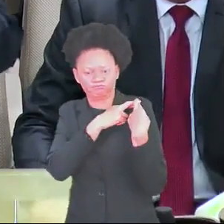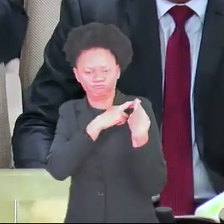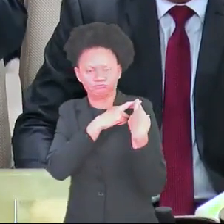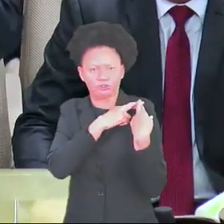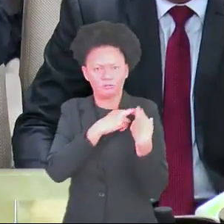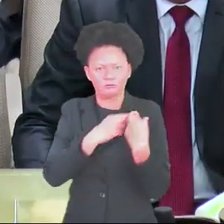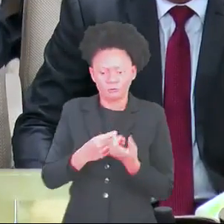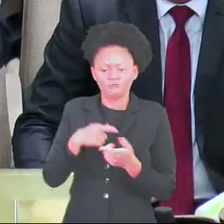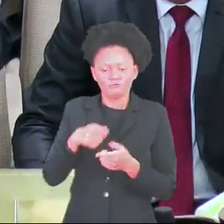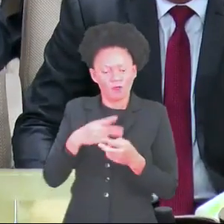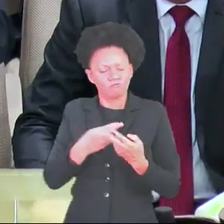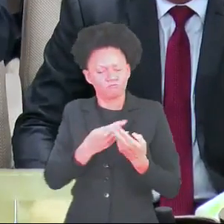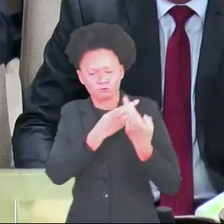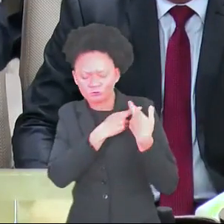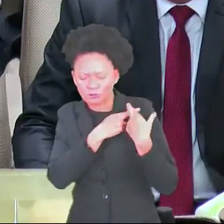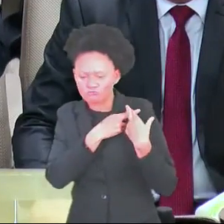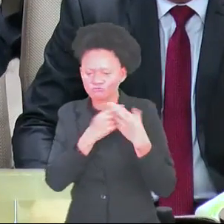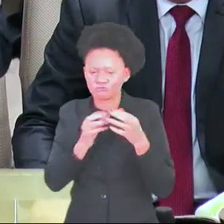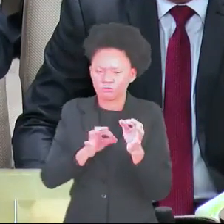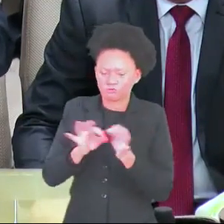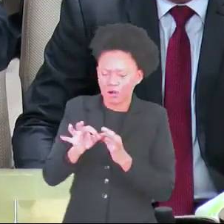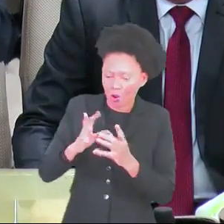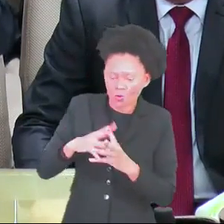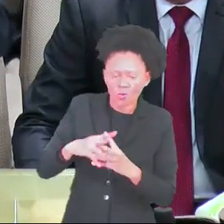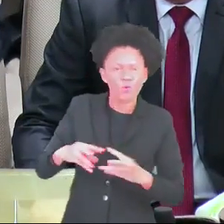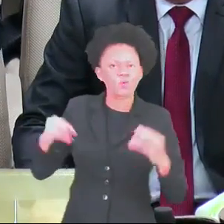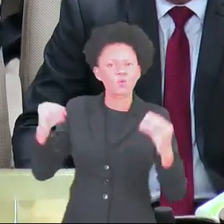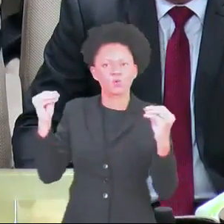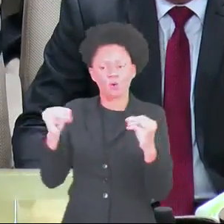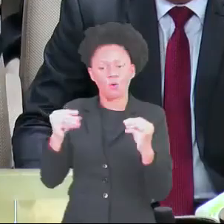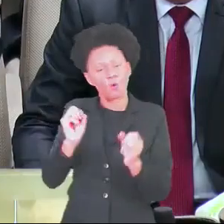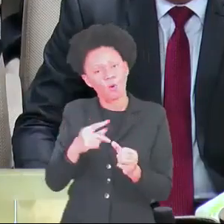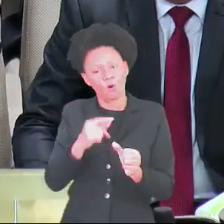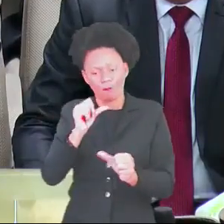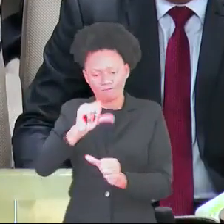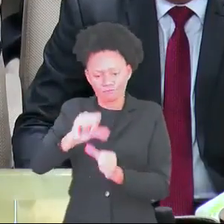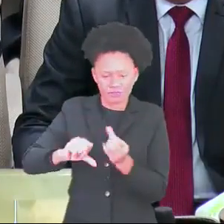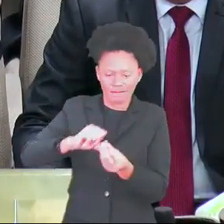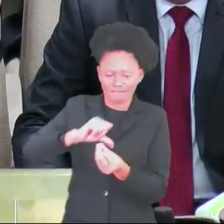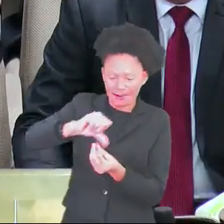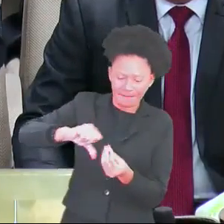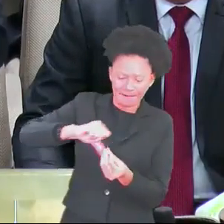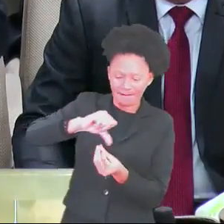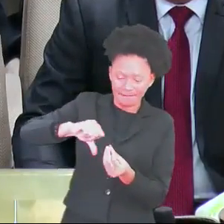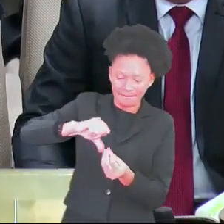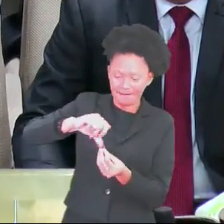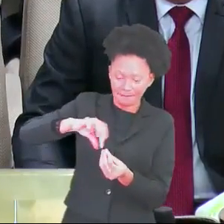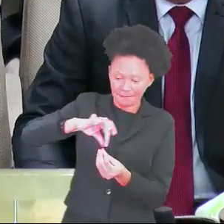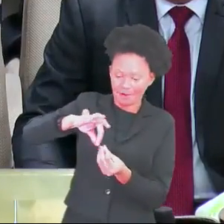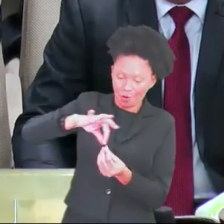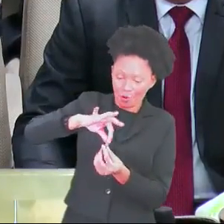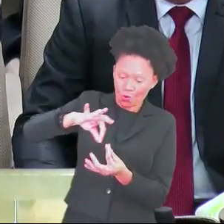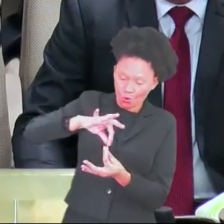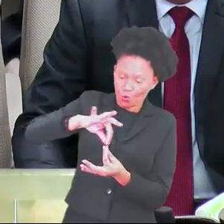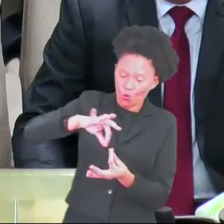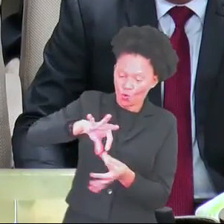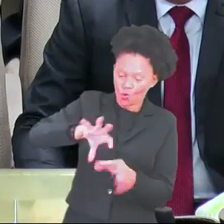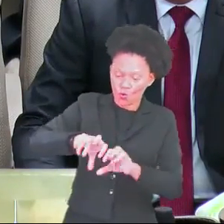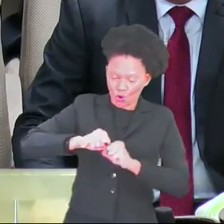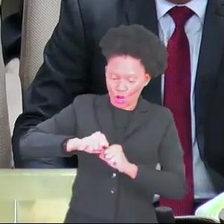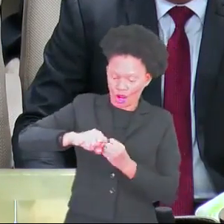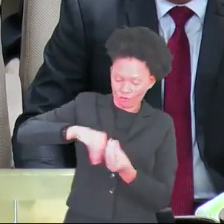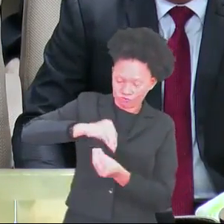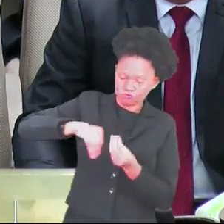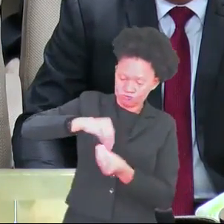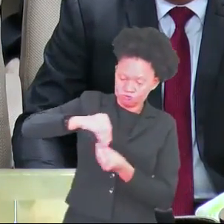para determinar essa cura ou essa transformação na ação dessa alma. E é sobre isso que eu quero falar